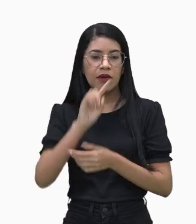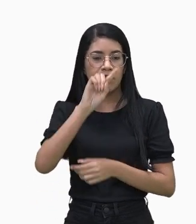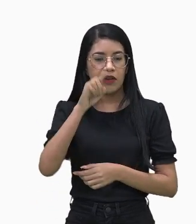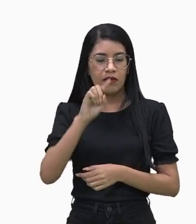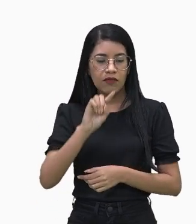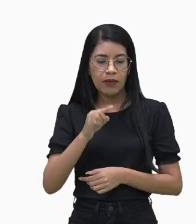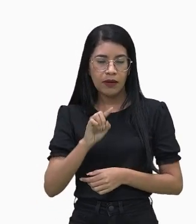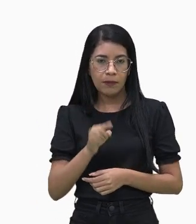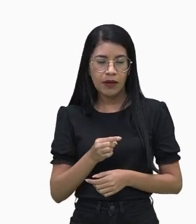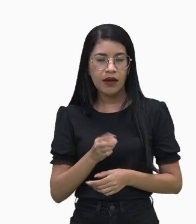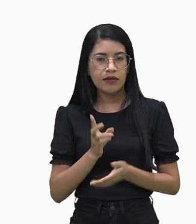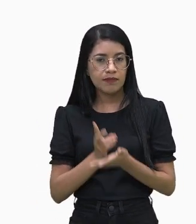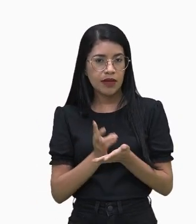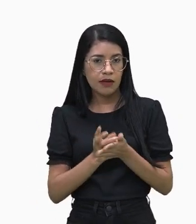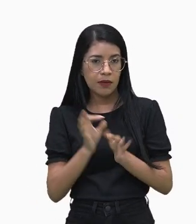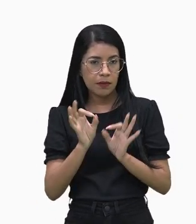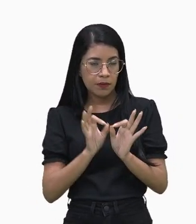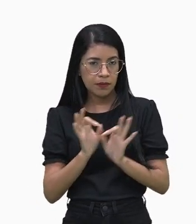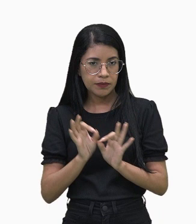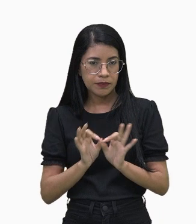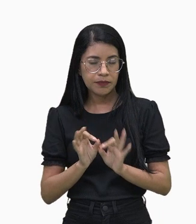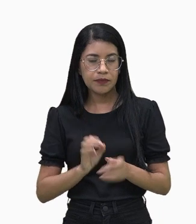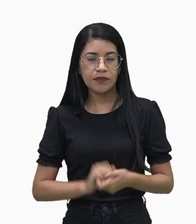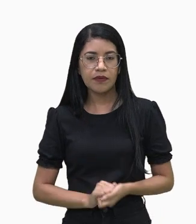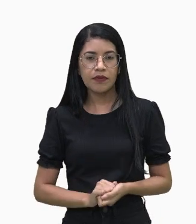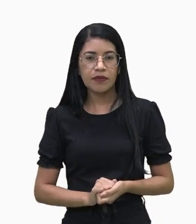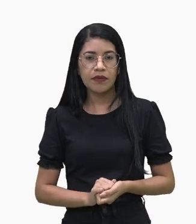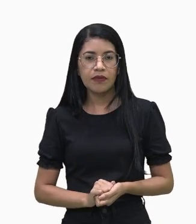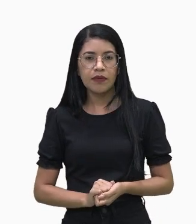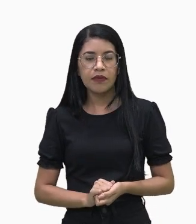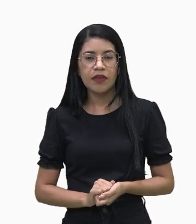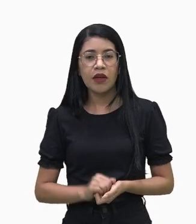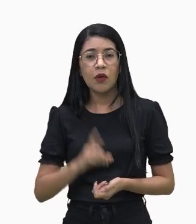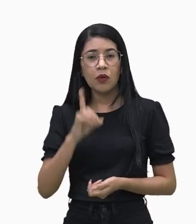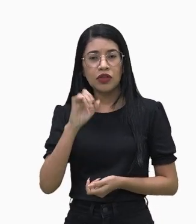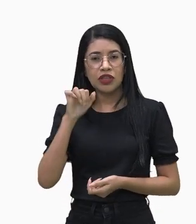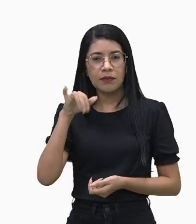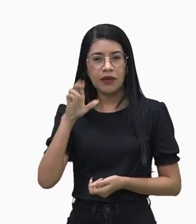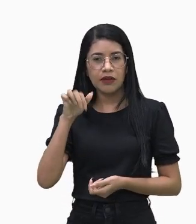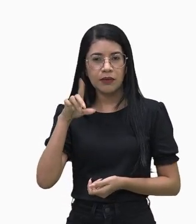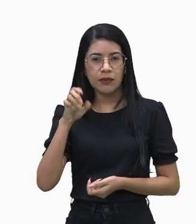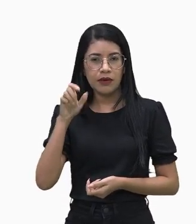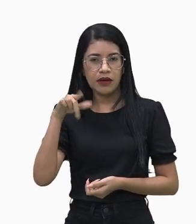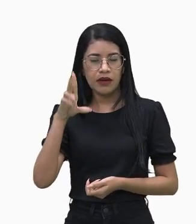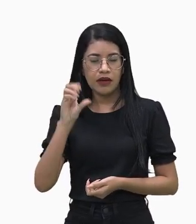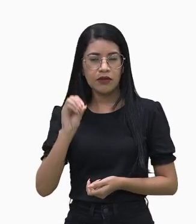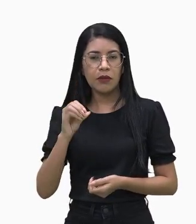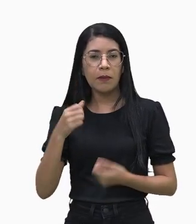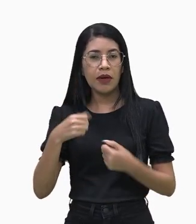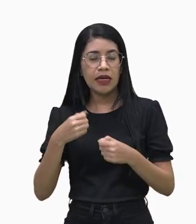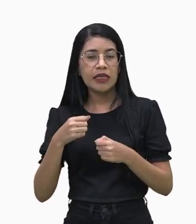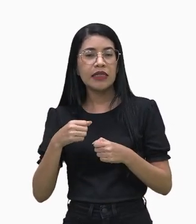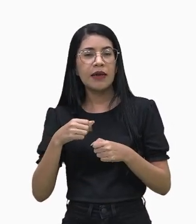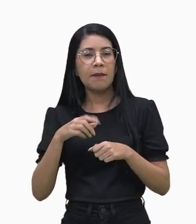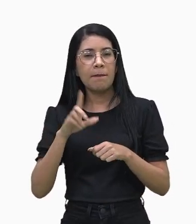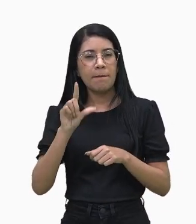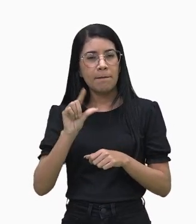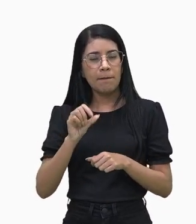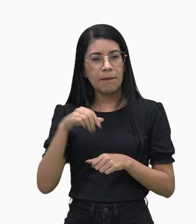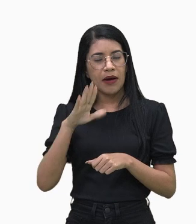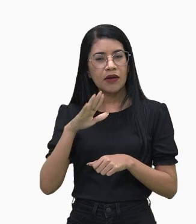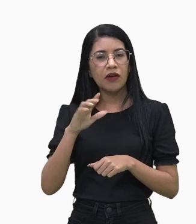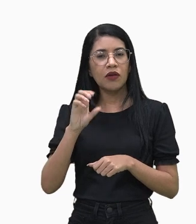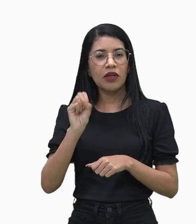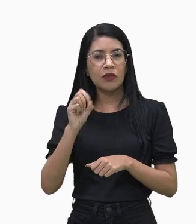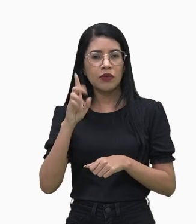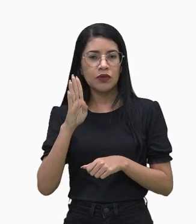vírgula. Sendo que o diminuendo deve ser sempre maior que o subtraindo e o resultado recebe